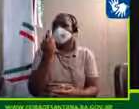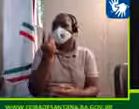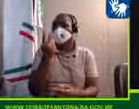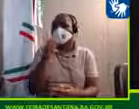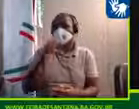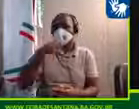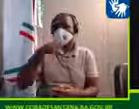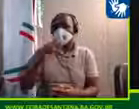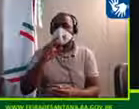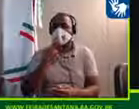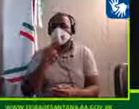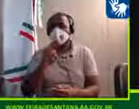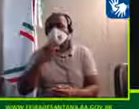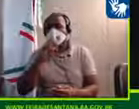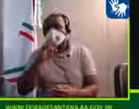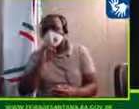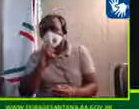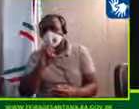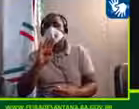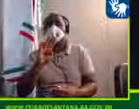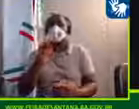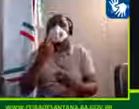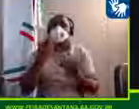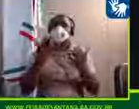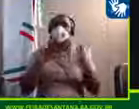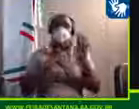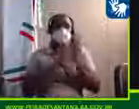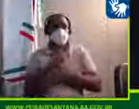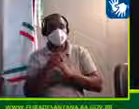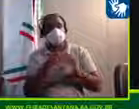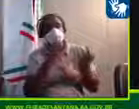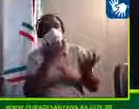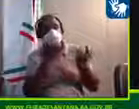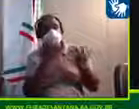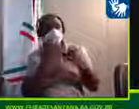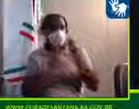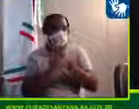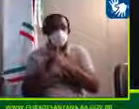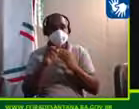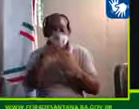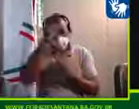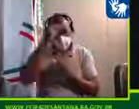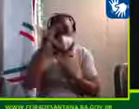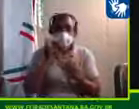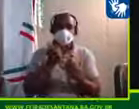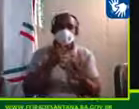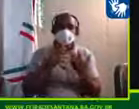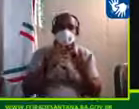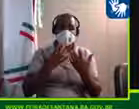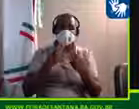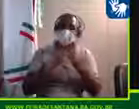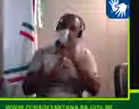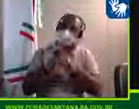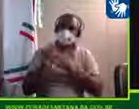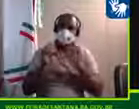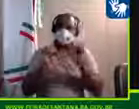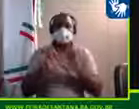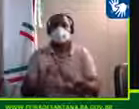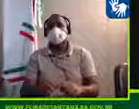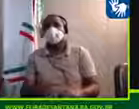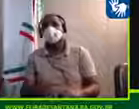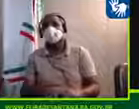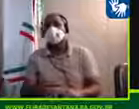ele queria fazer, Danilo Freitas também. Então, eu passo agora para o jornalista Ramurabi Dias. Ramurabi, você com a